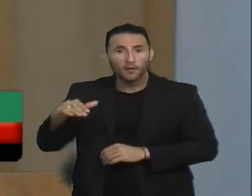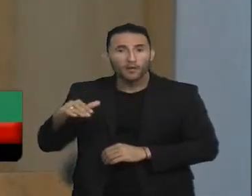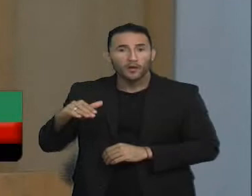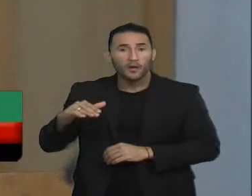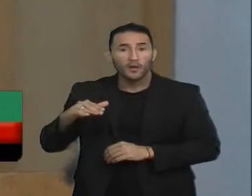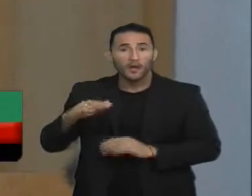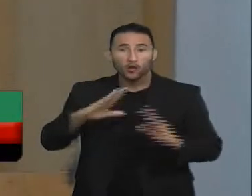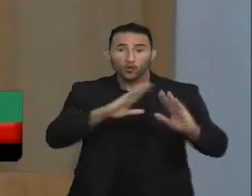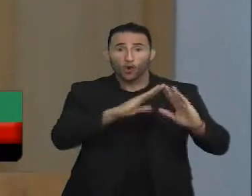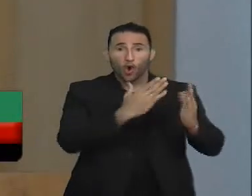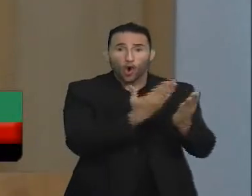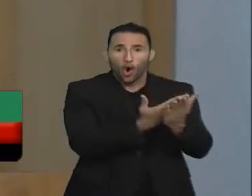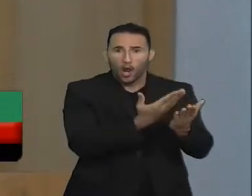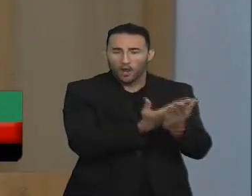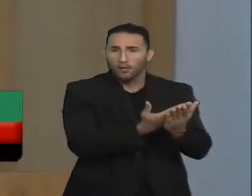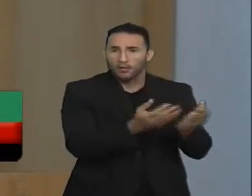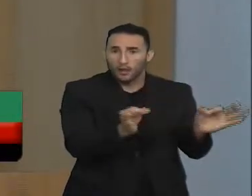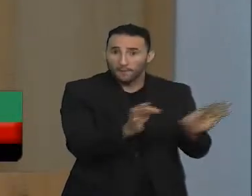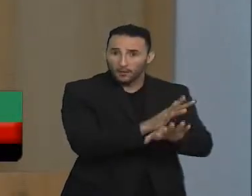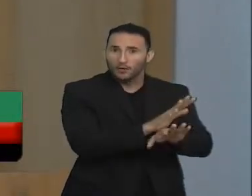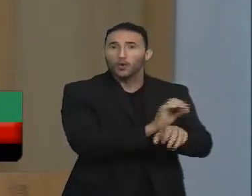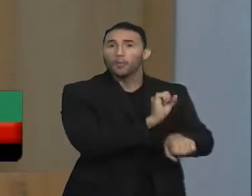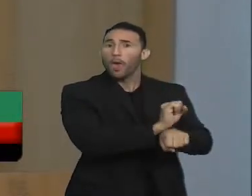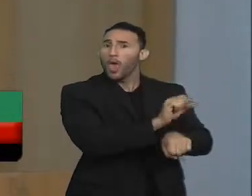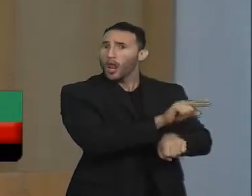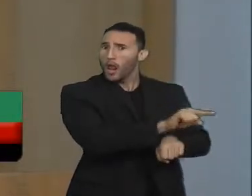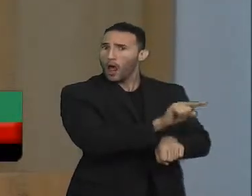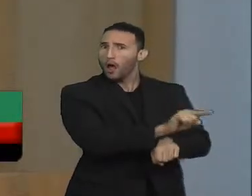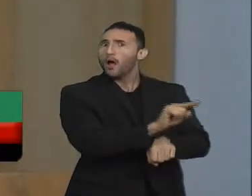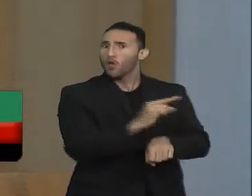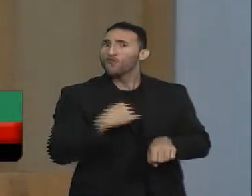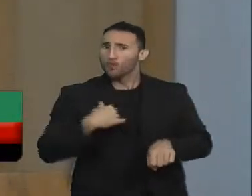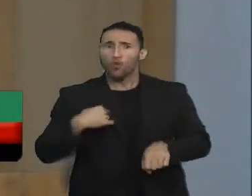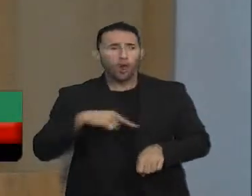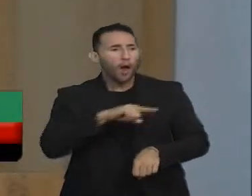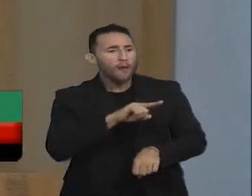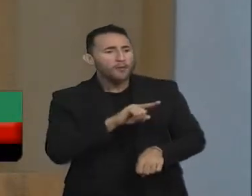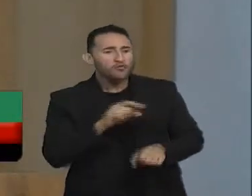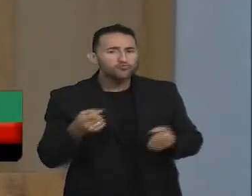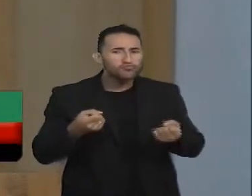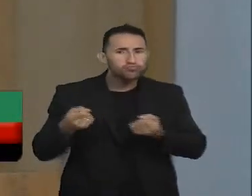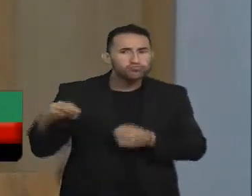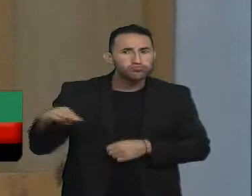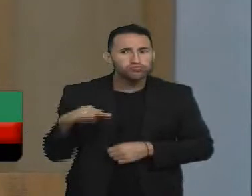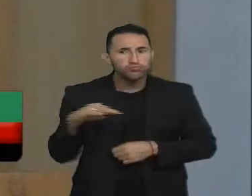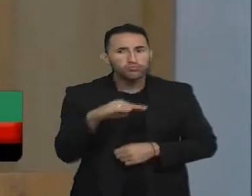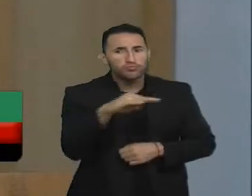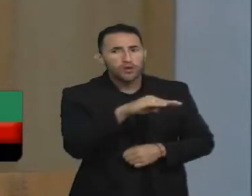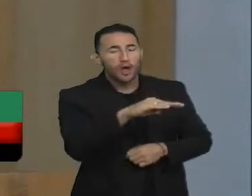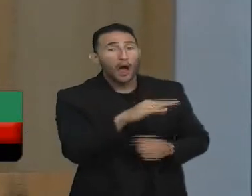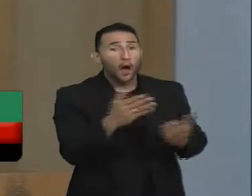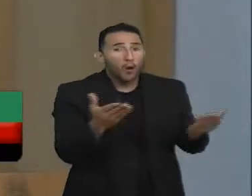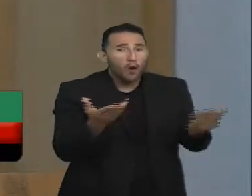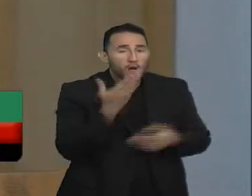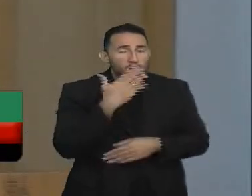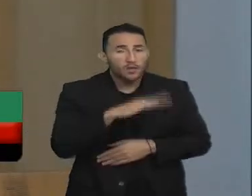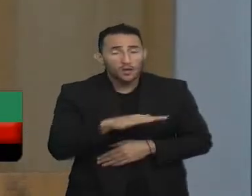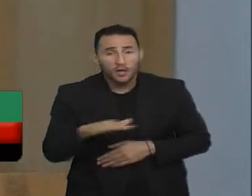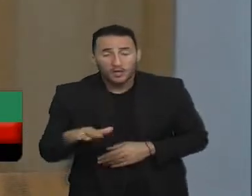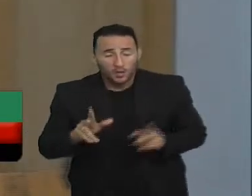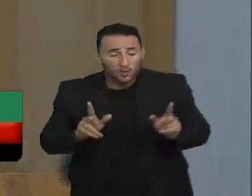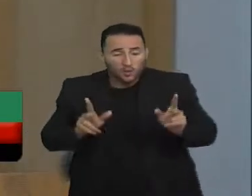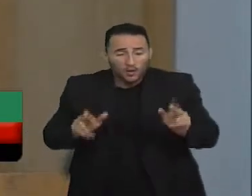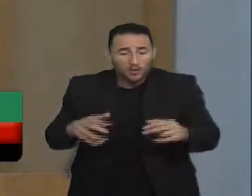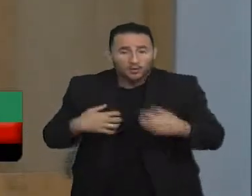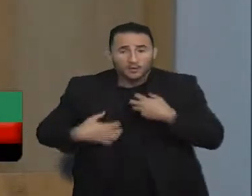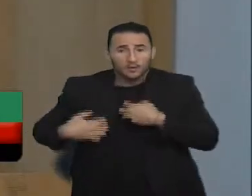que eu tenho que buscar. Com medo que possa acontecer alguma coisa. Agora, com a pequenininha, a mesma coisa.